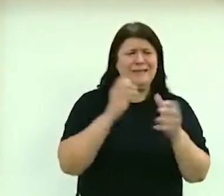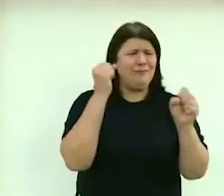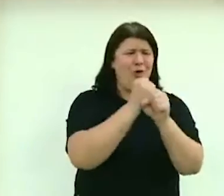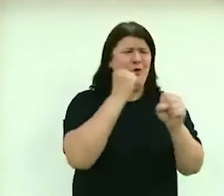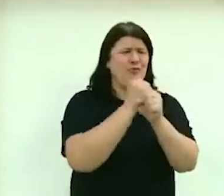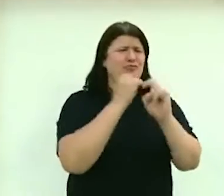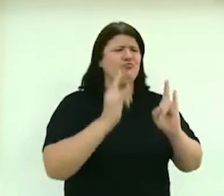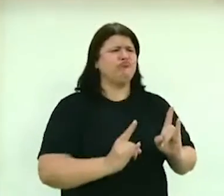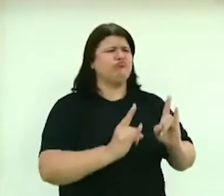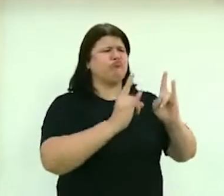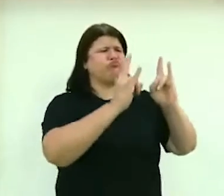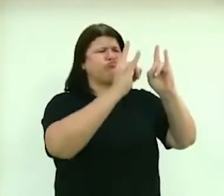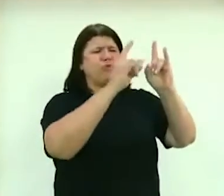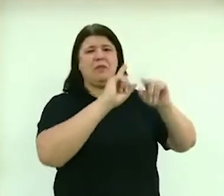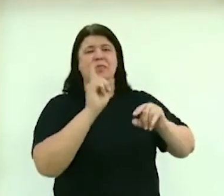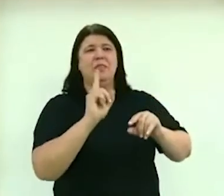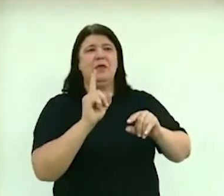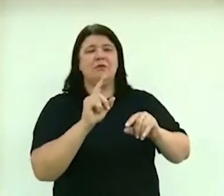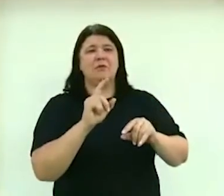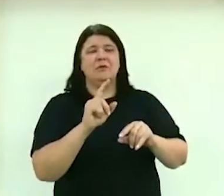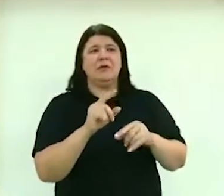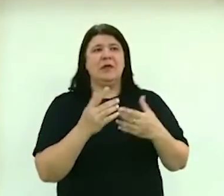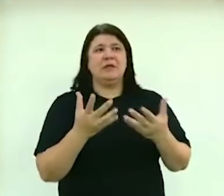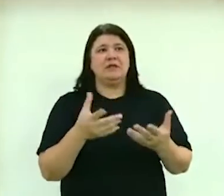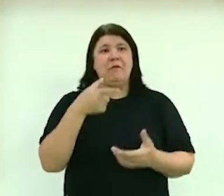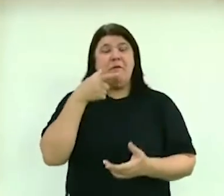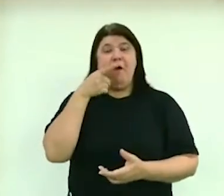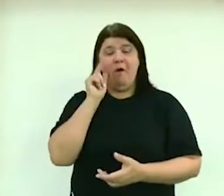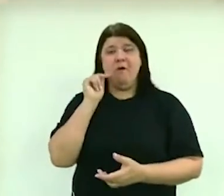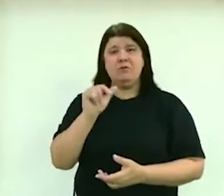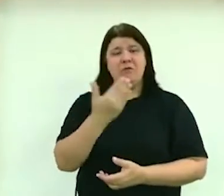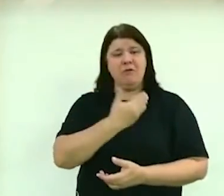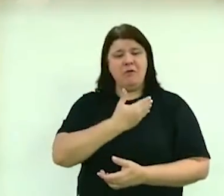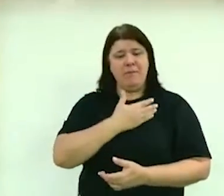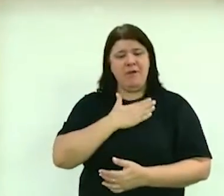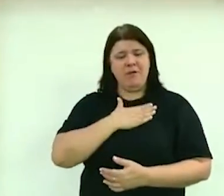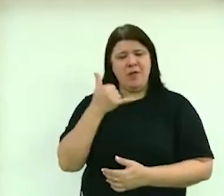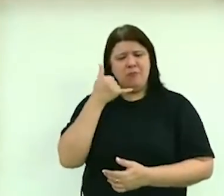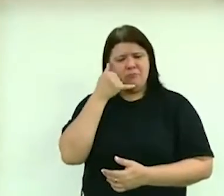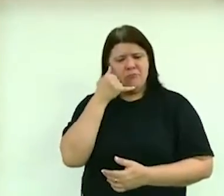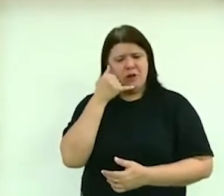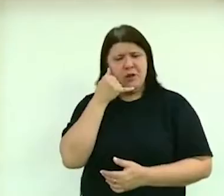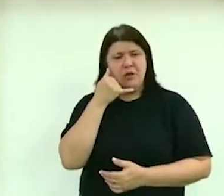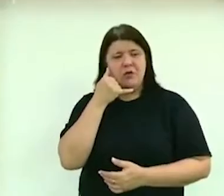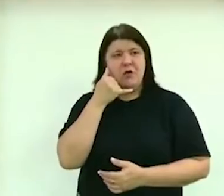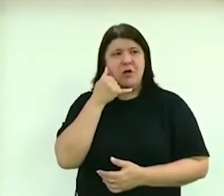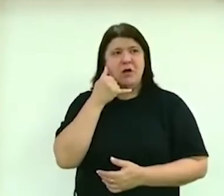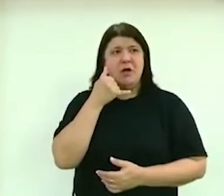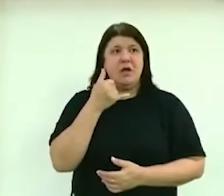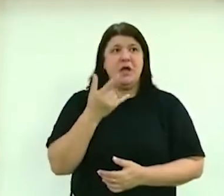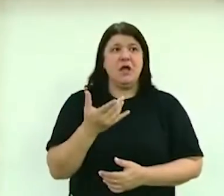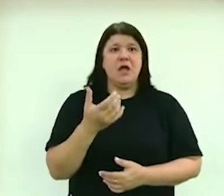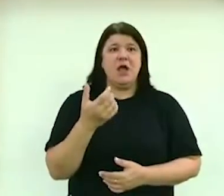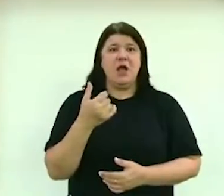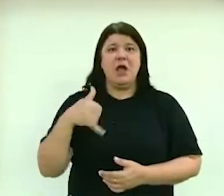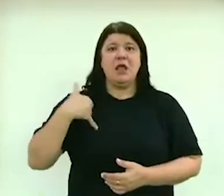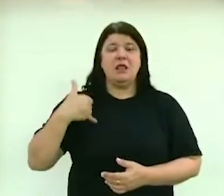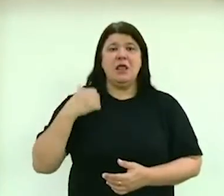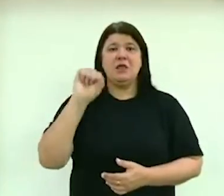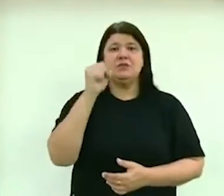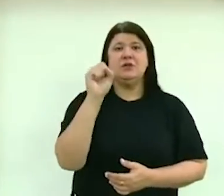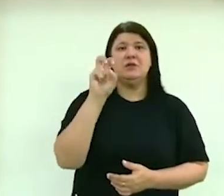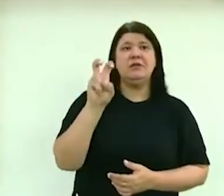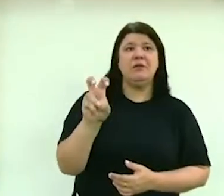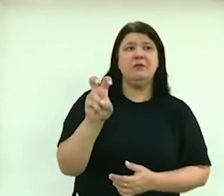ala, justamente porque ontem um amigo meu me ligou, que a mãe dele é amputada, já tem 85 anos,